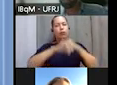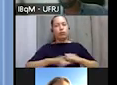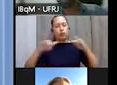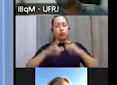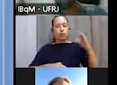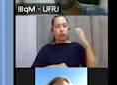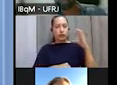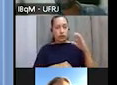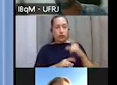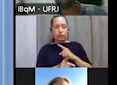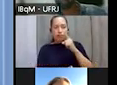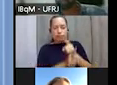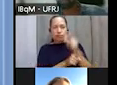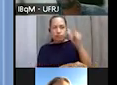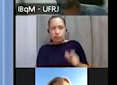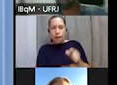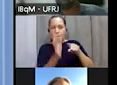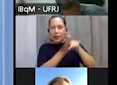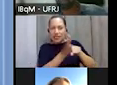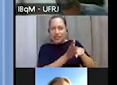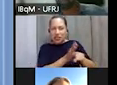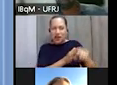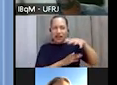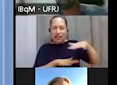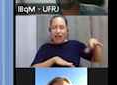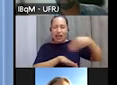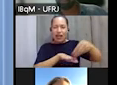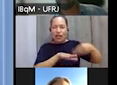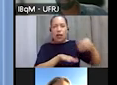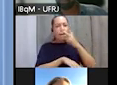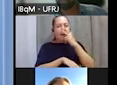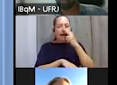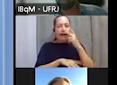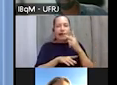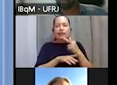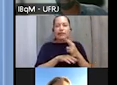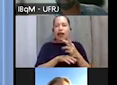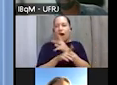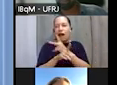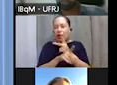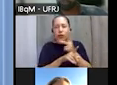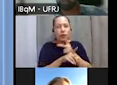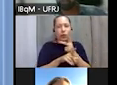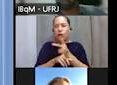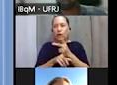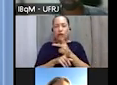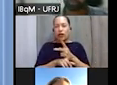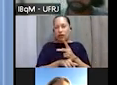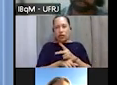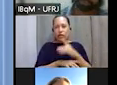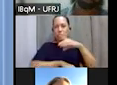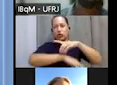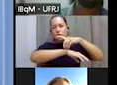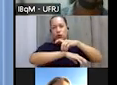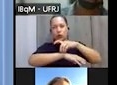os pesquisadores em paleontologia como caçadores de dinossauros, colecionadores de ossos. Isso